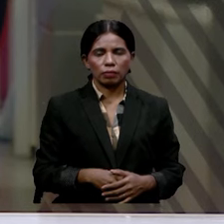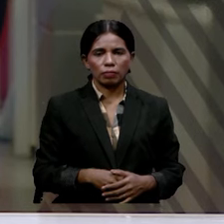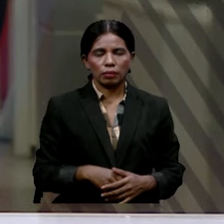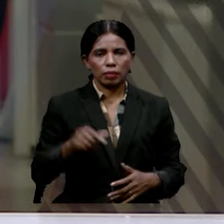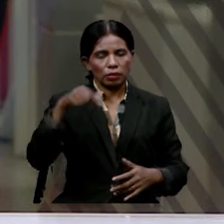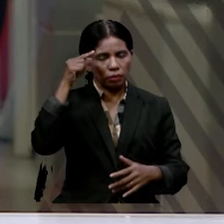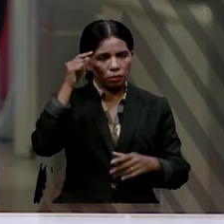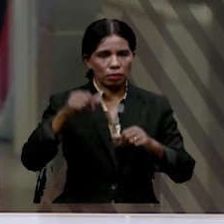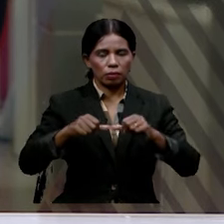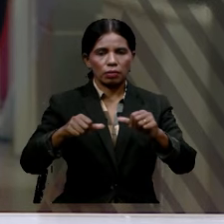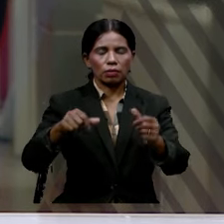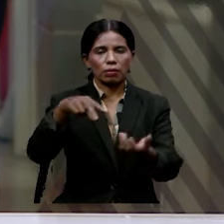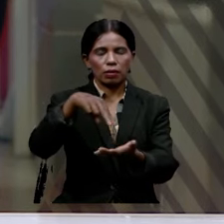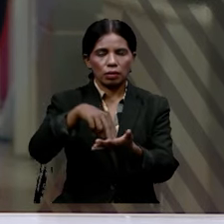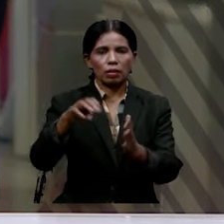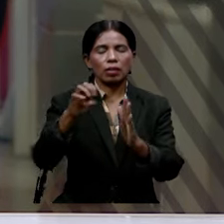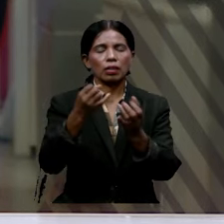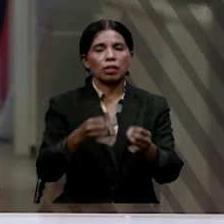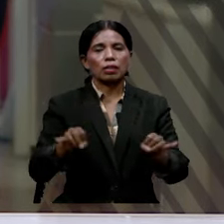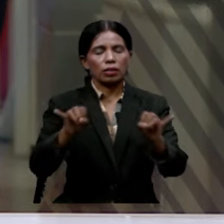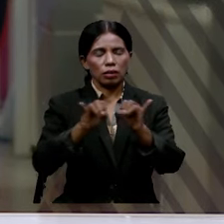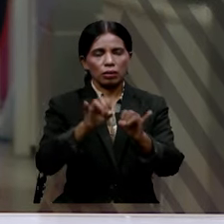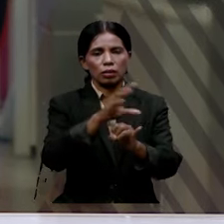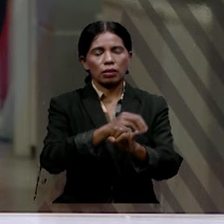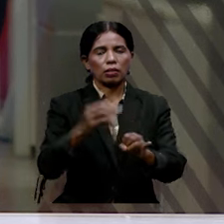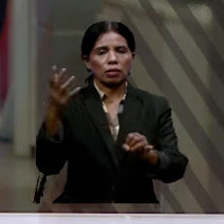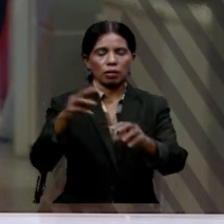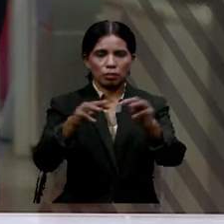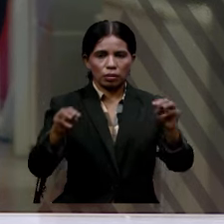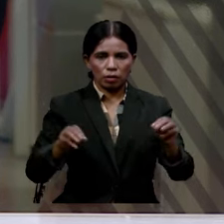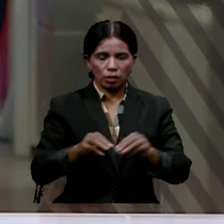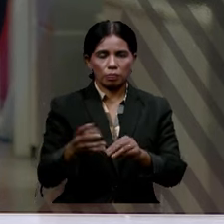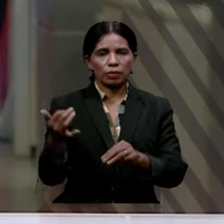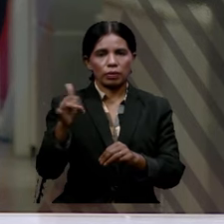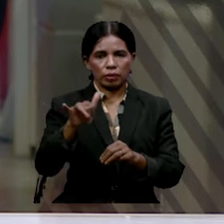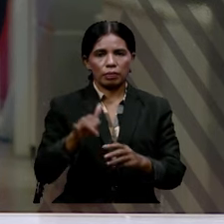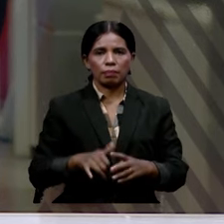Governo se continua a estabelecer Instituto Politécnico e a município Sira.